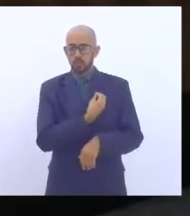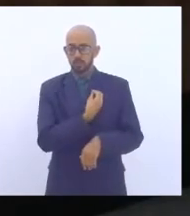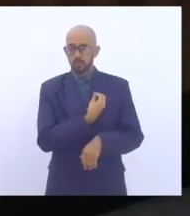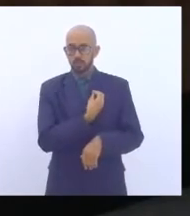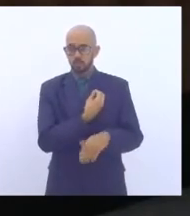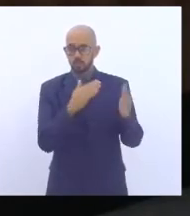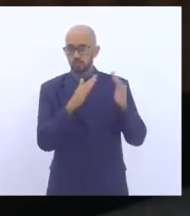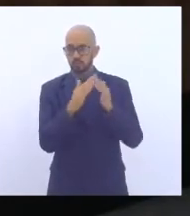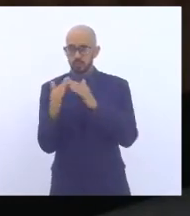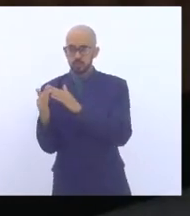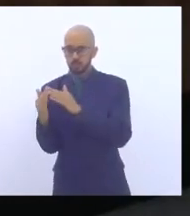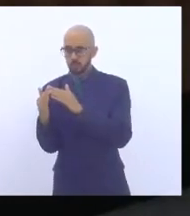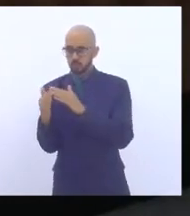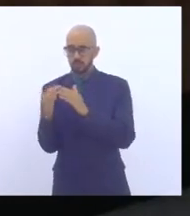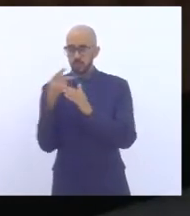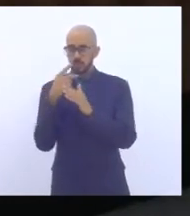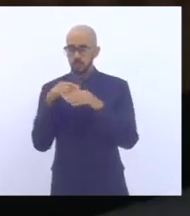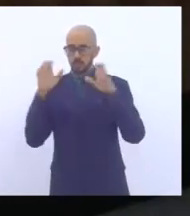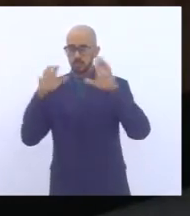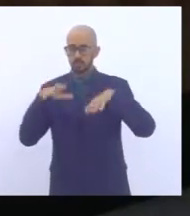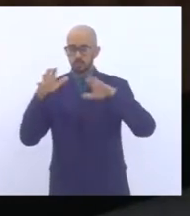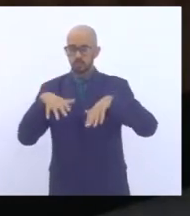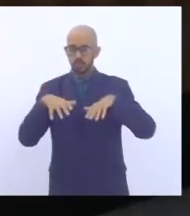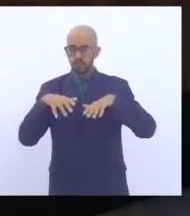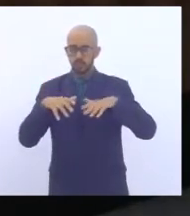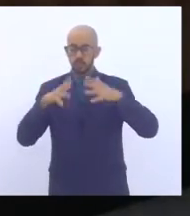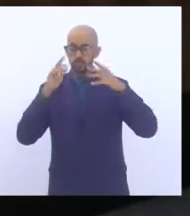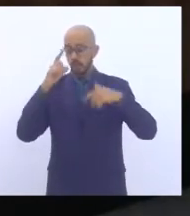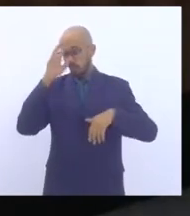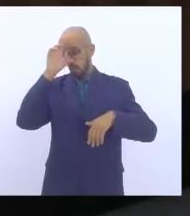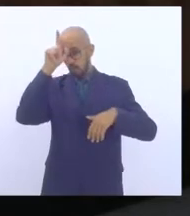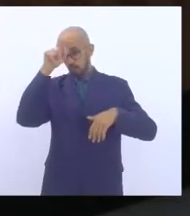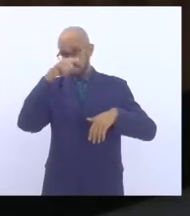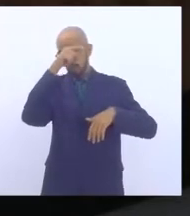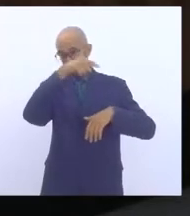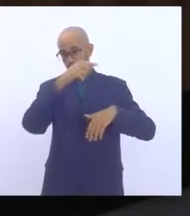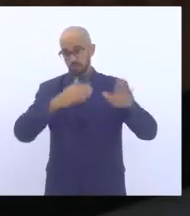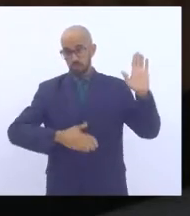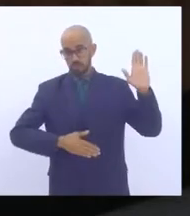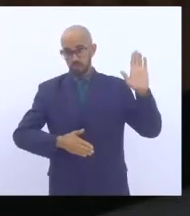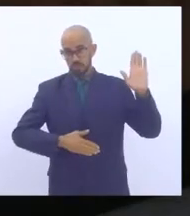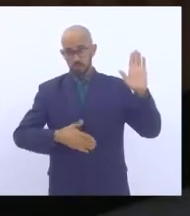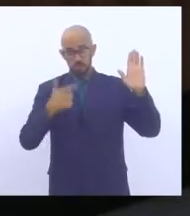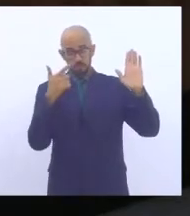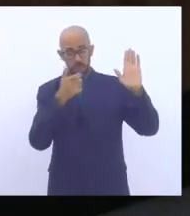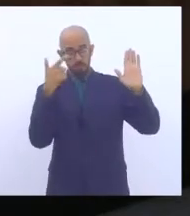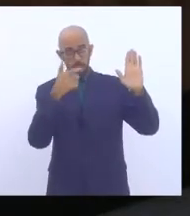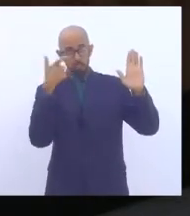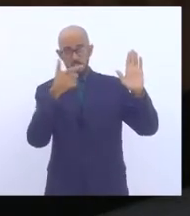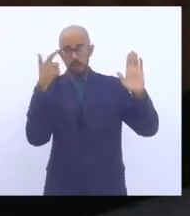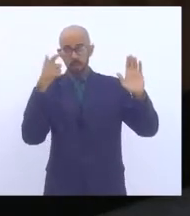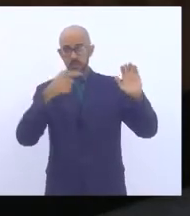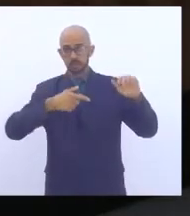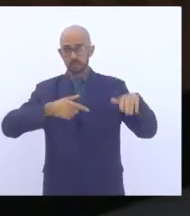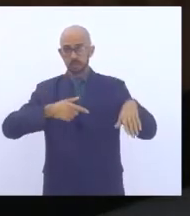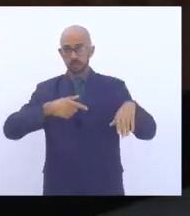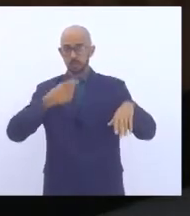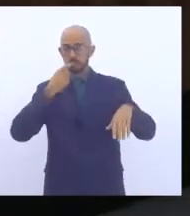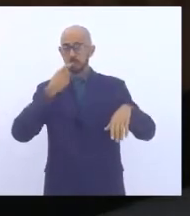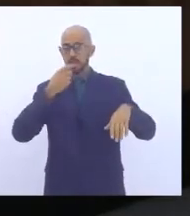chovendo de noite o confundiu com bandido e deu três tiros na frente da mulher e da filha que vinham pela janela